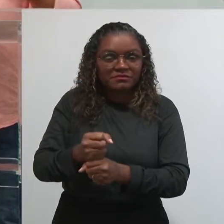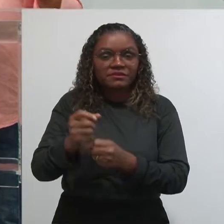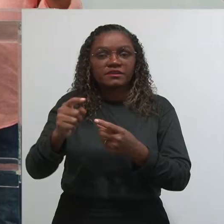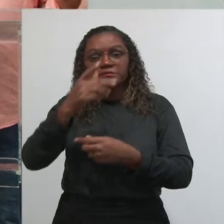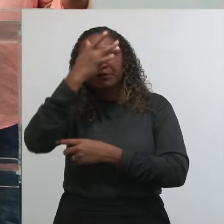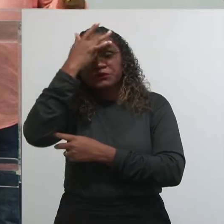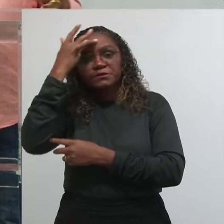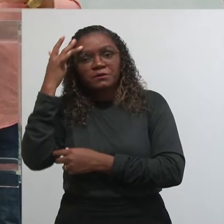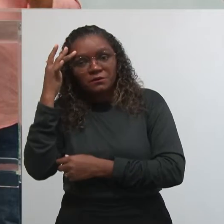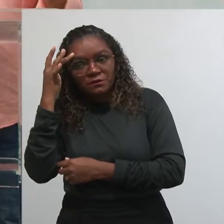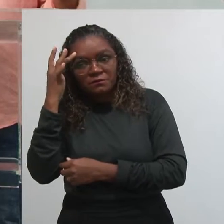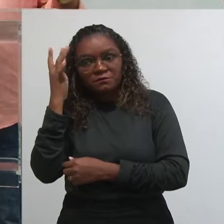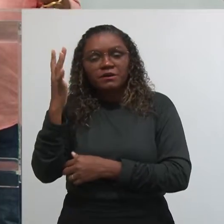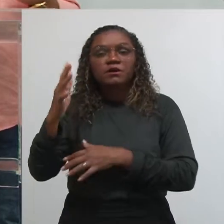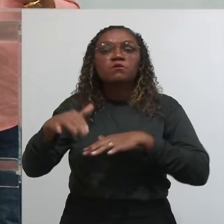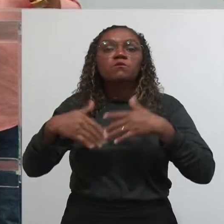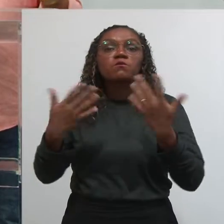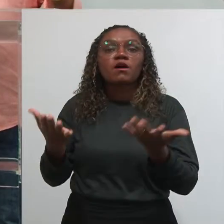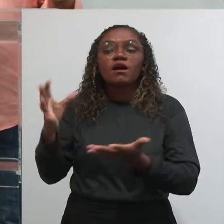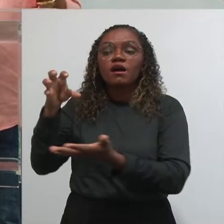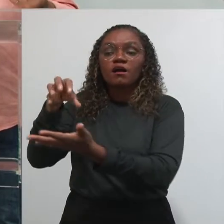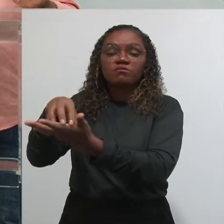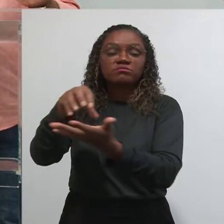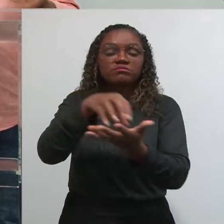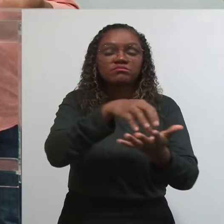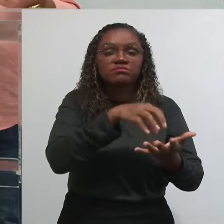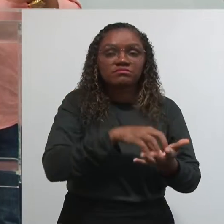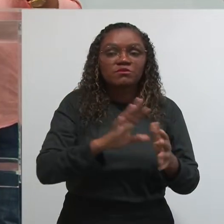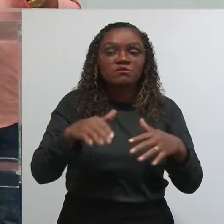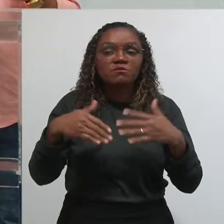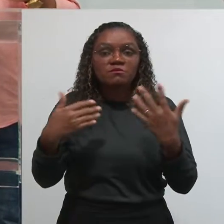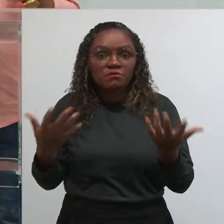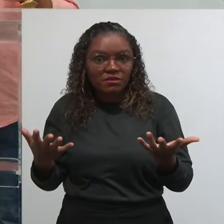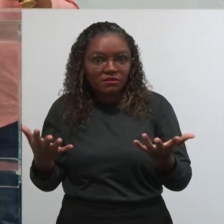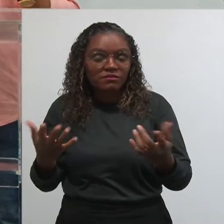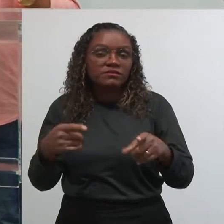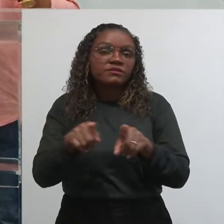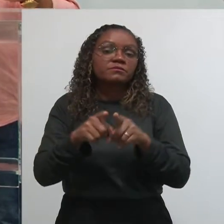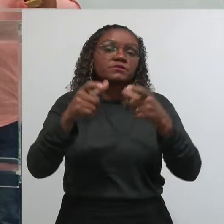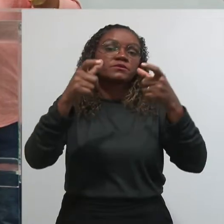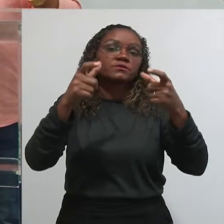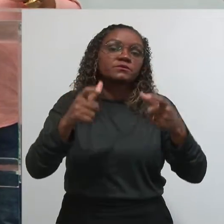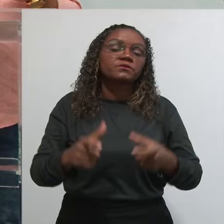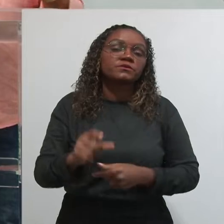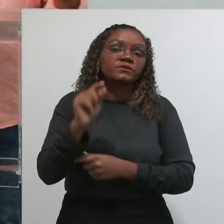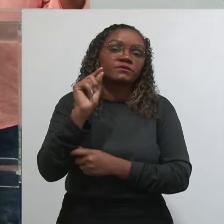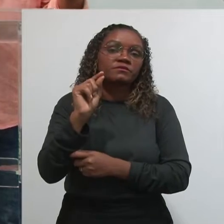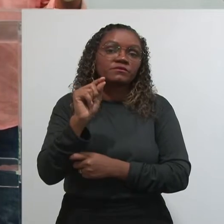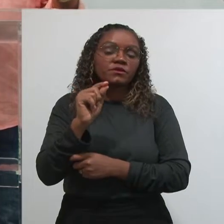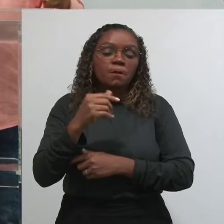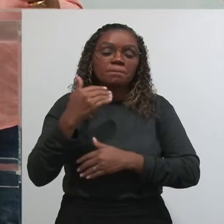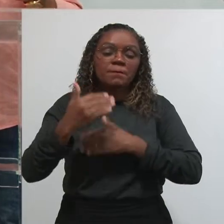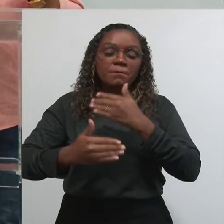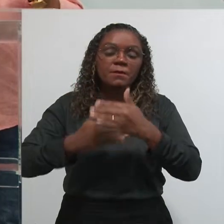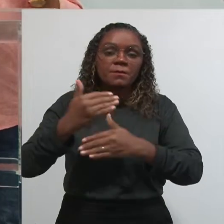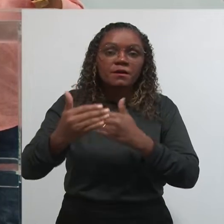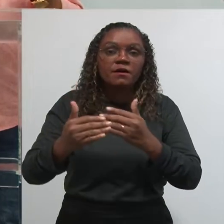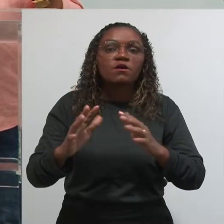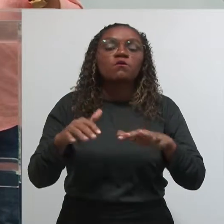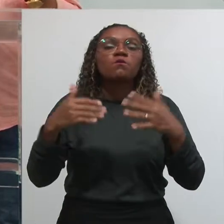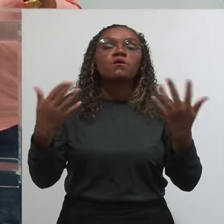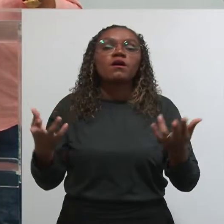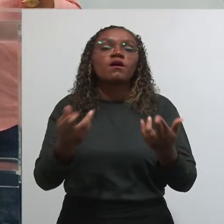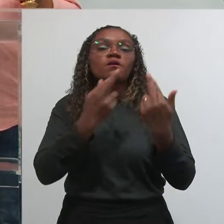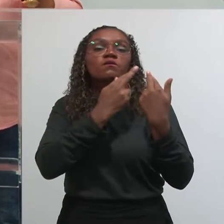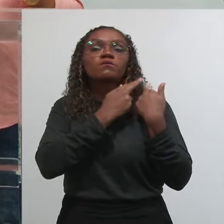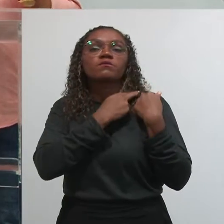as organizações que vão ser mobilizadas para aquela solução, onde vai ser elencado quais são os processos, quem é responsável pelo